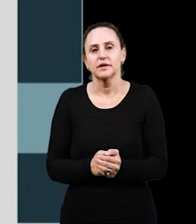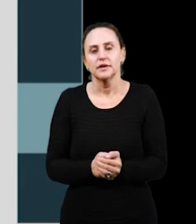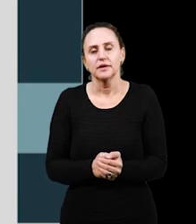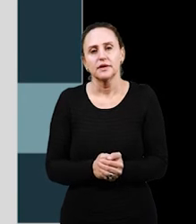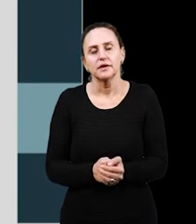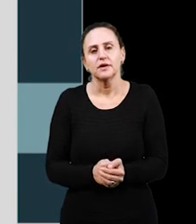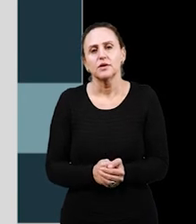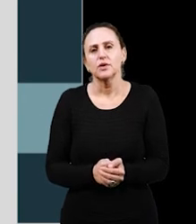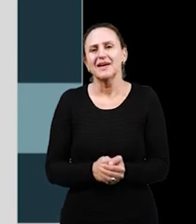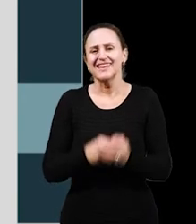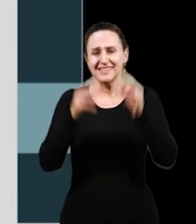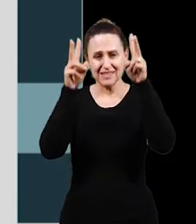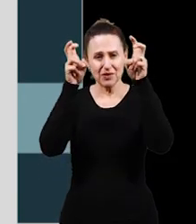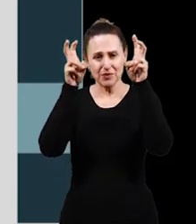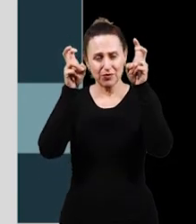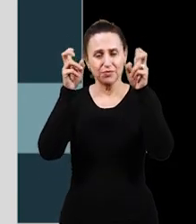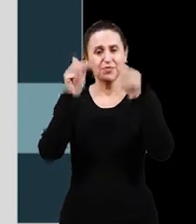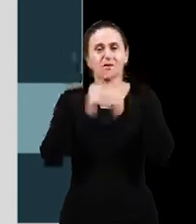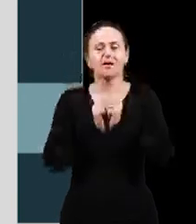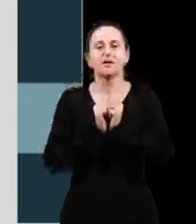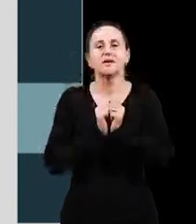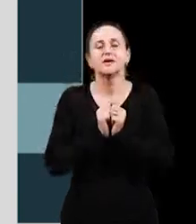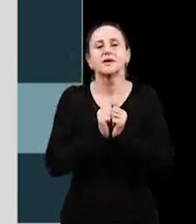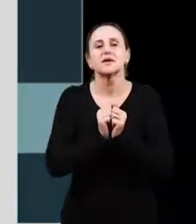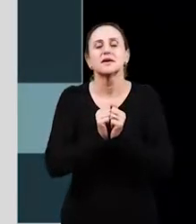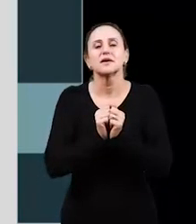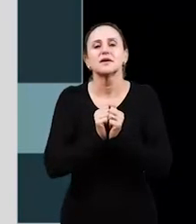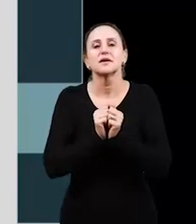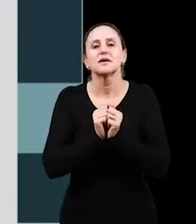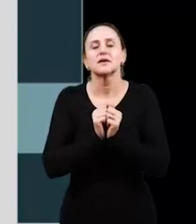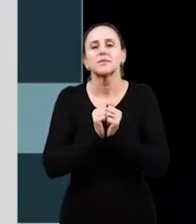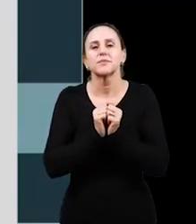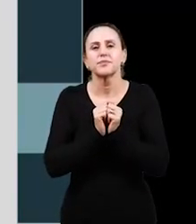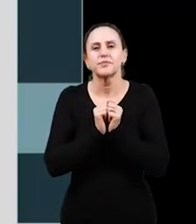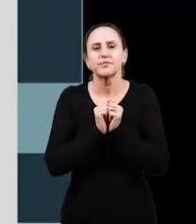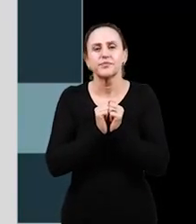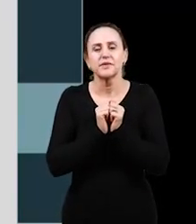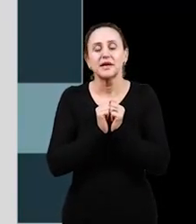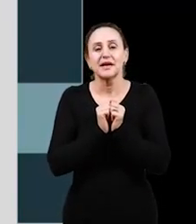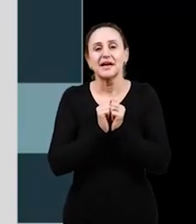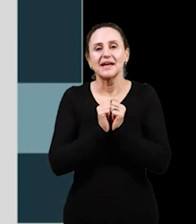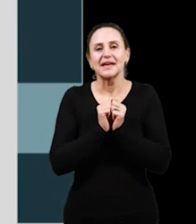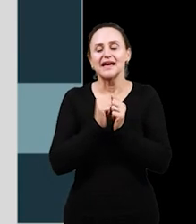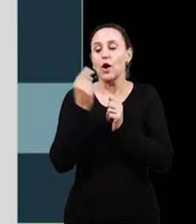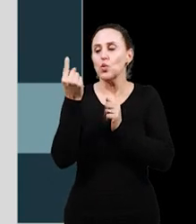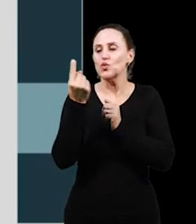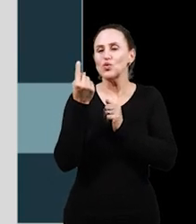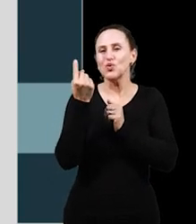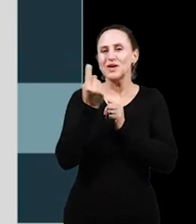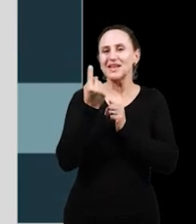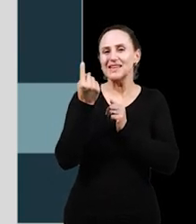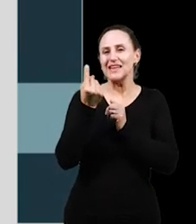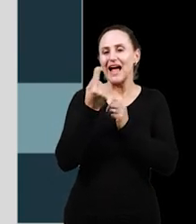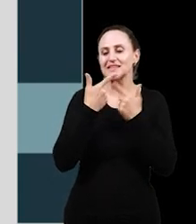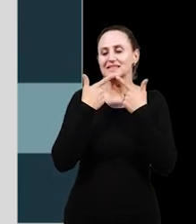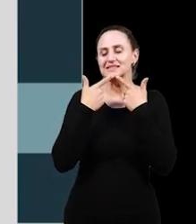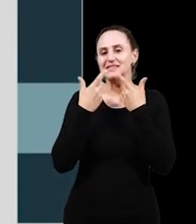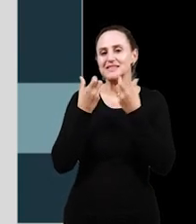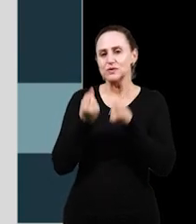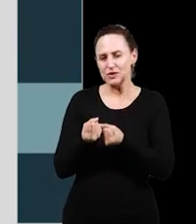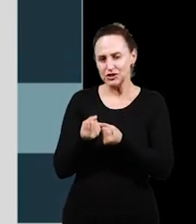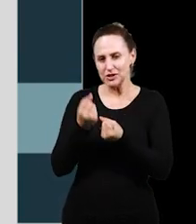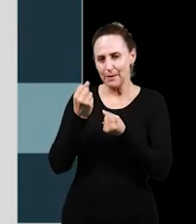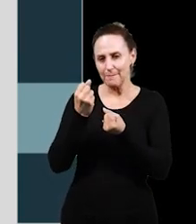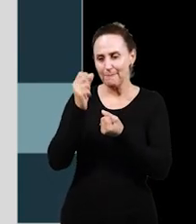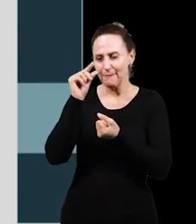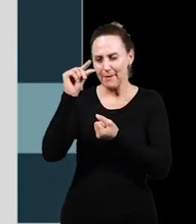amor a Neves o funcionalismo é uma teoria que se liga acima de tudo aos fins a que servem as unidades em linguística O que é mesmo